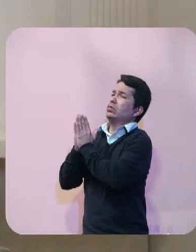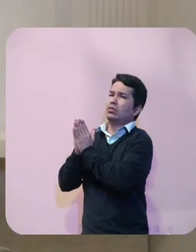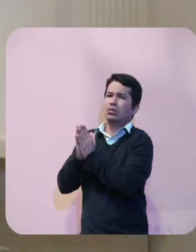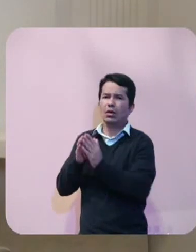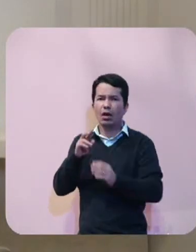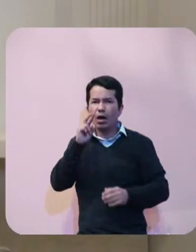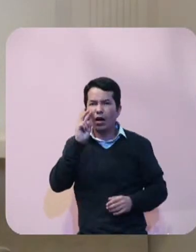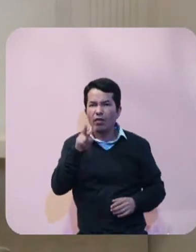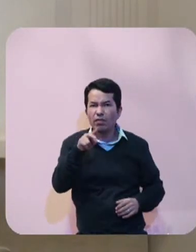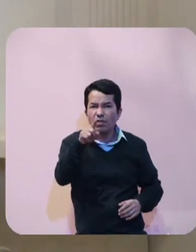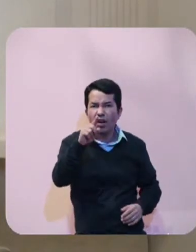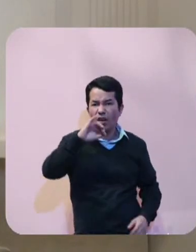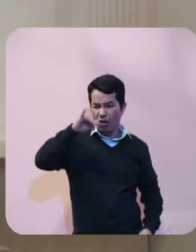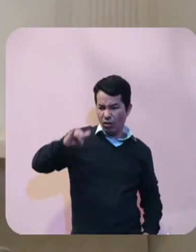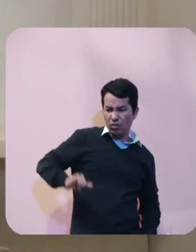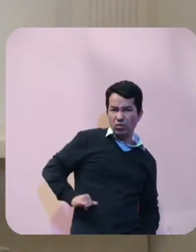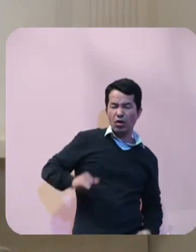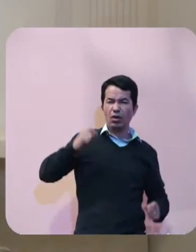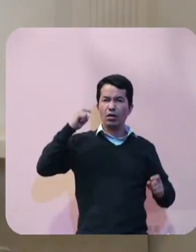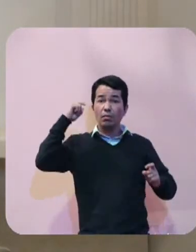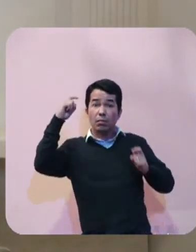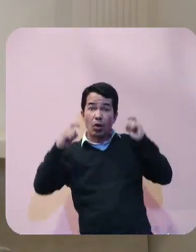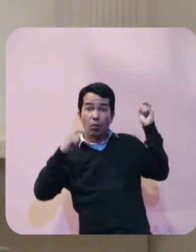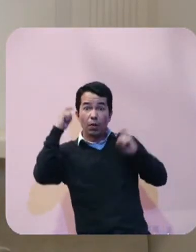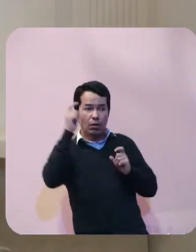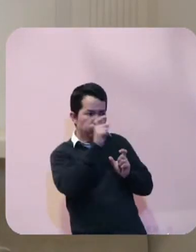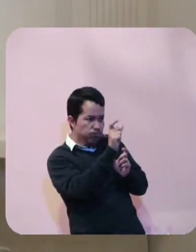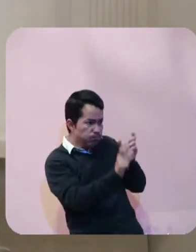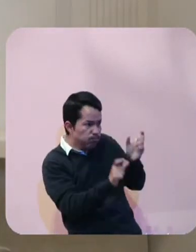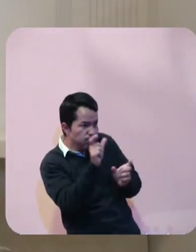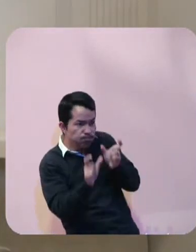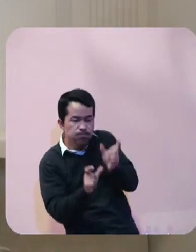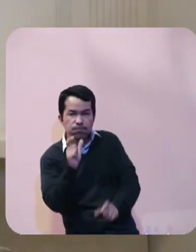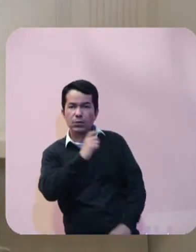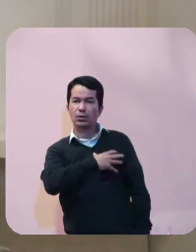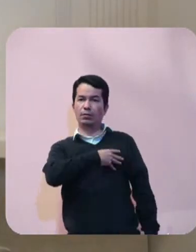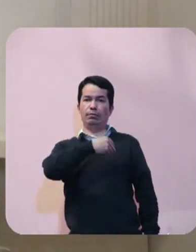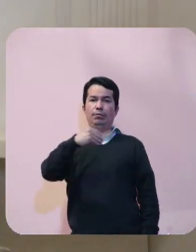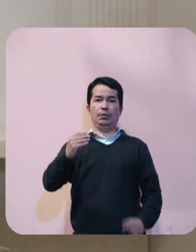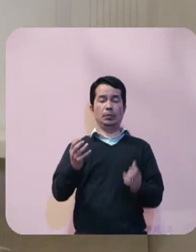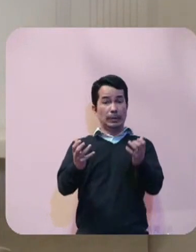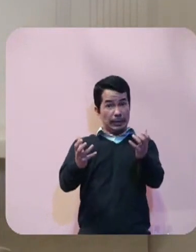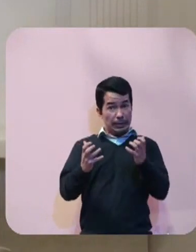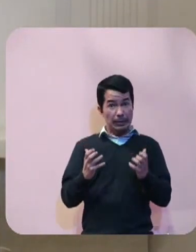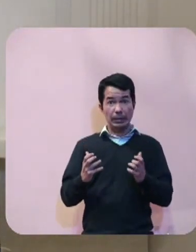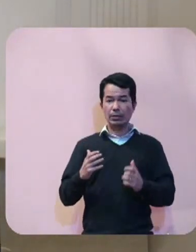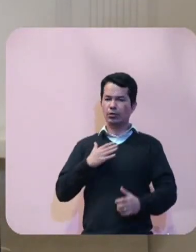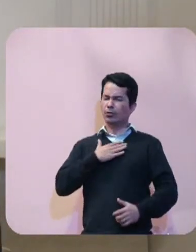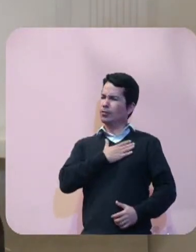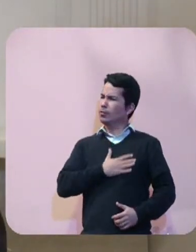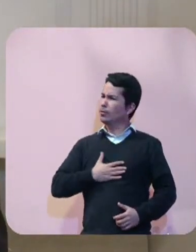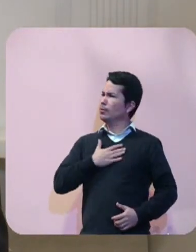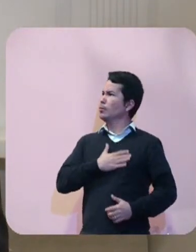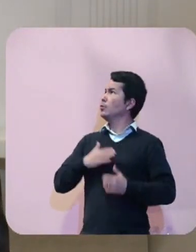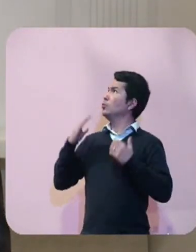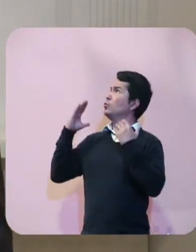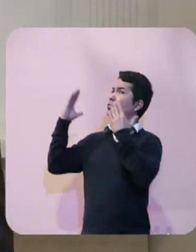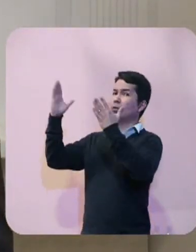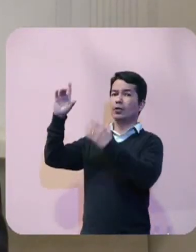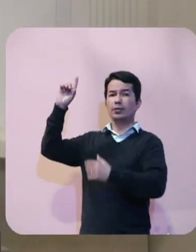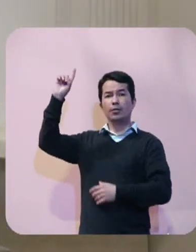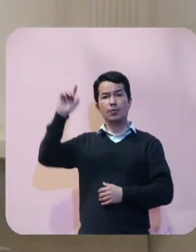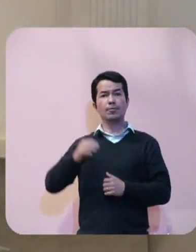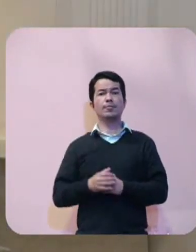pai preocupado em que a vida dos seus filhos fosse agradável a Deus. Nós temos que orar